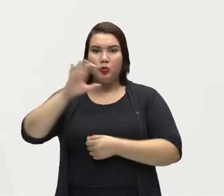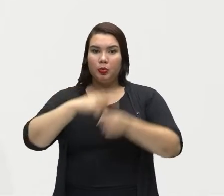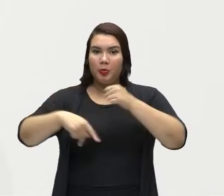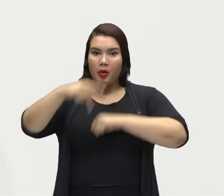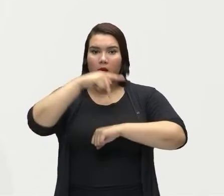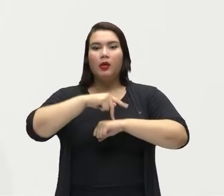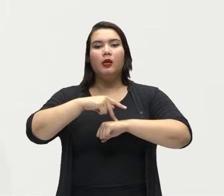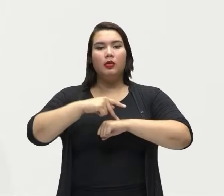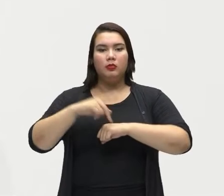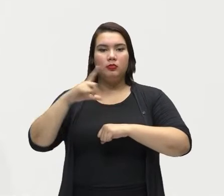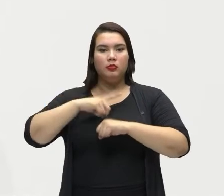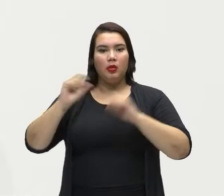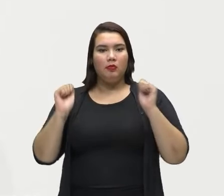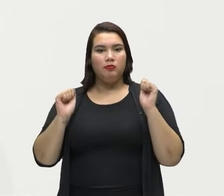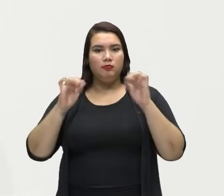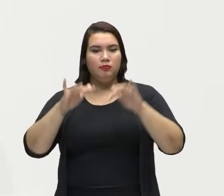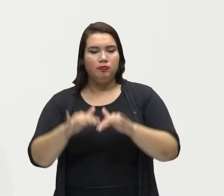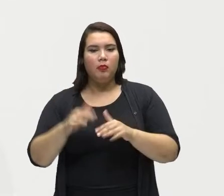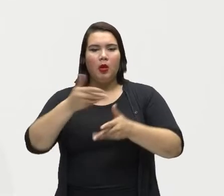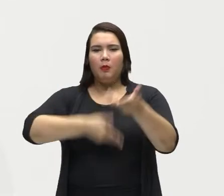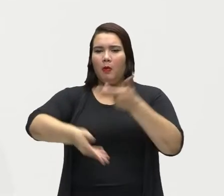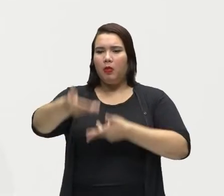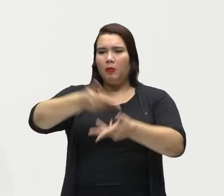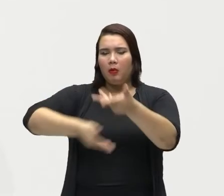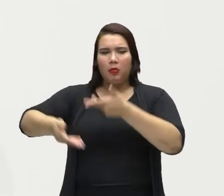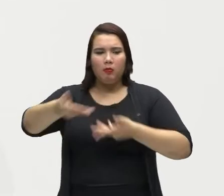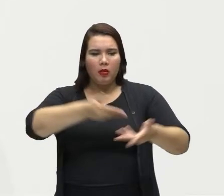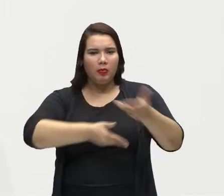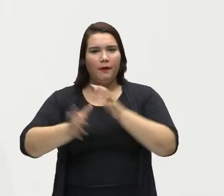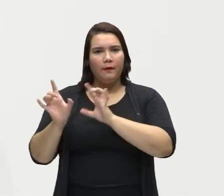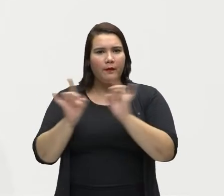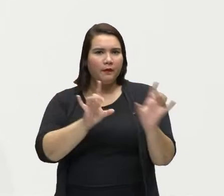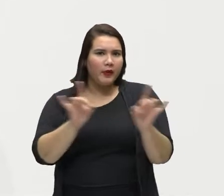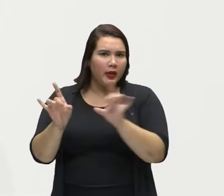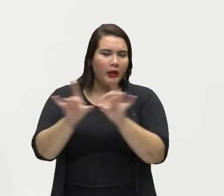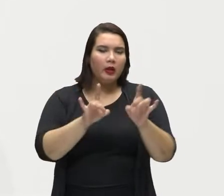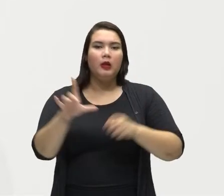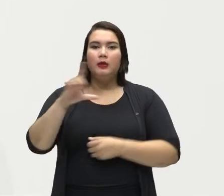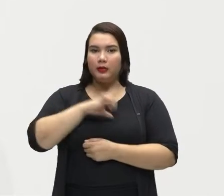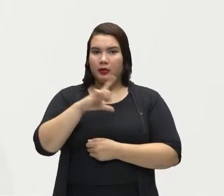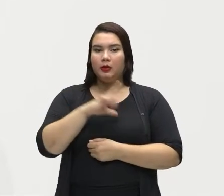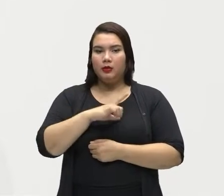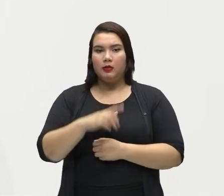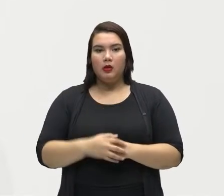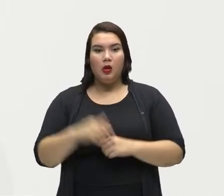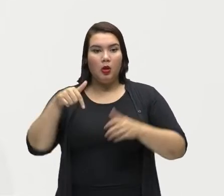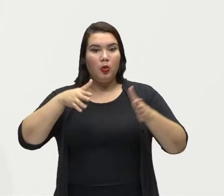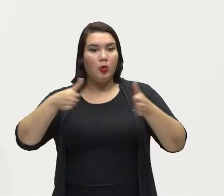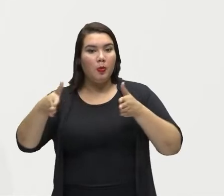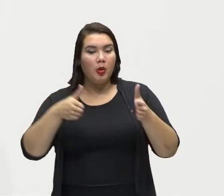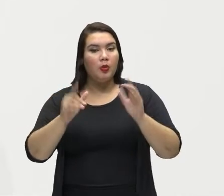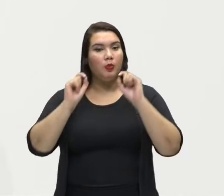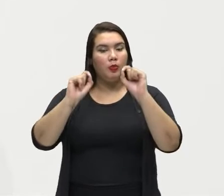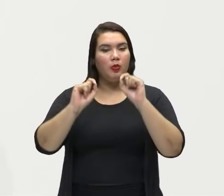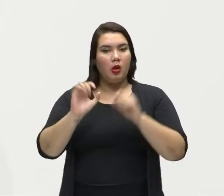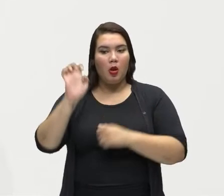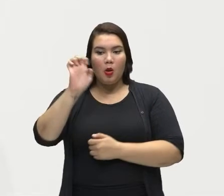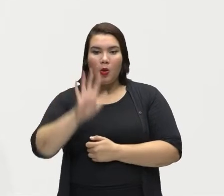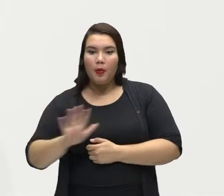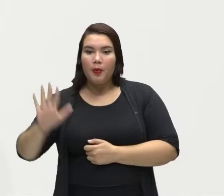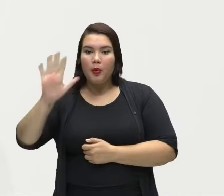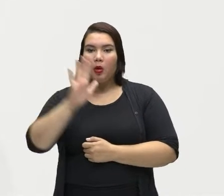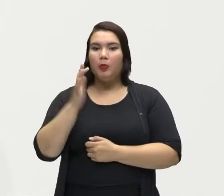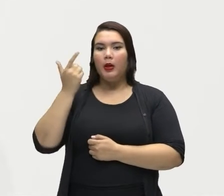continente, gerando aí uma intensa atividade comercial. Isso é num período em que a Europa não tem toda